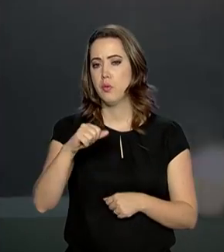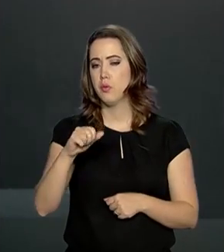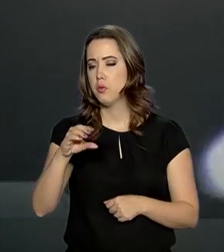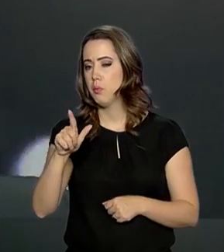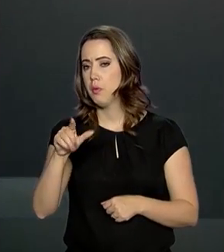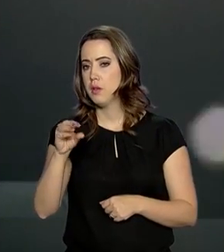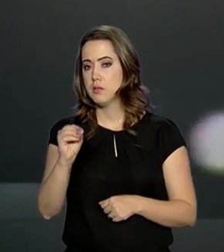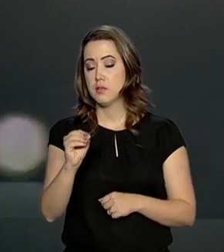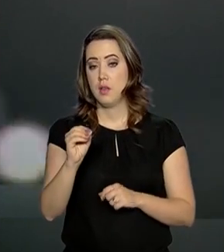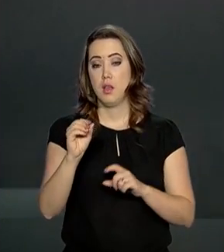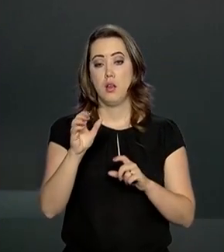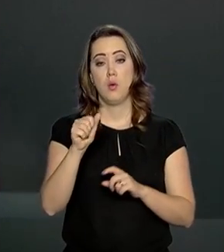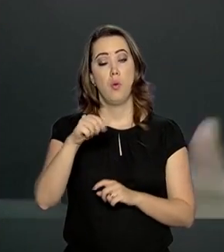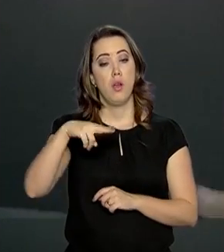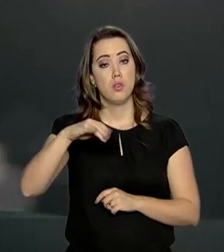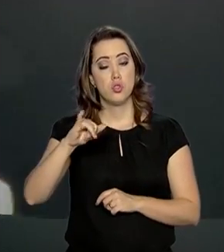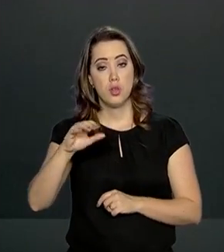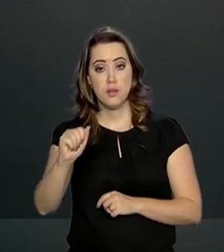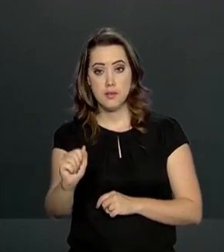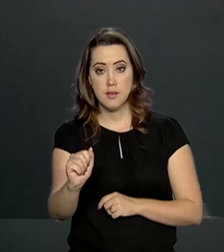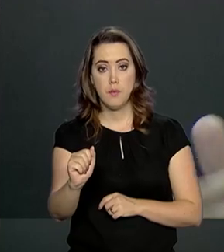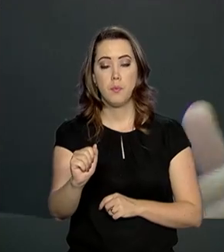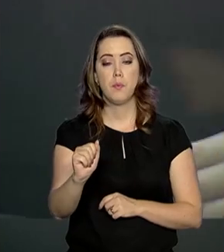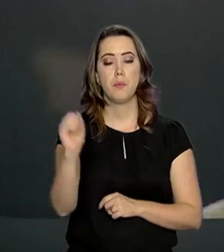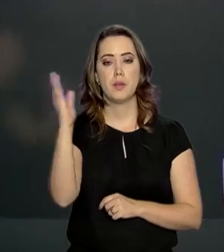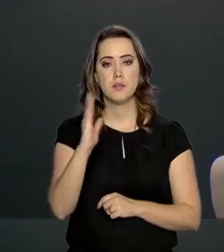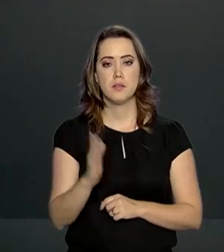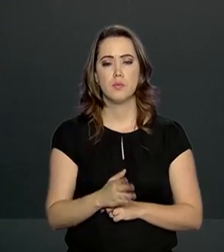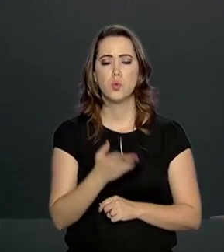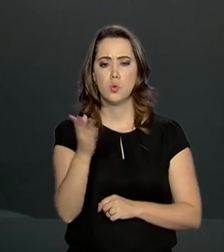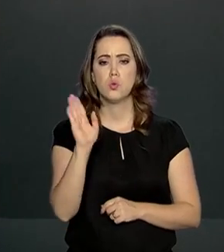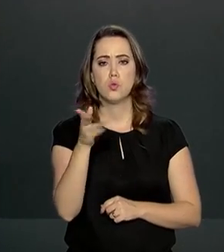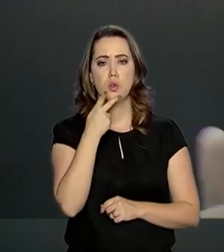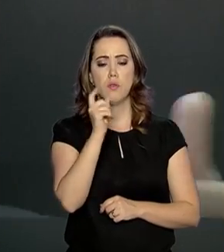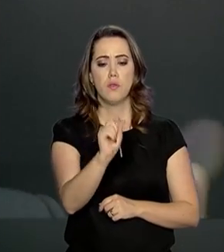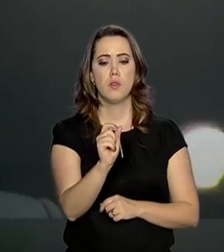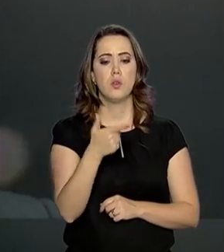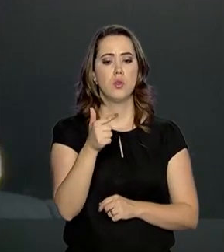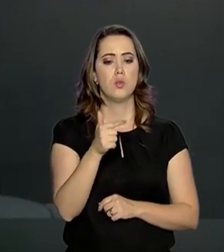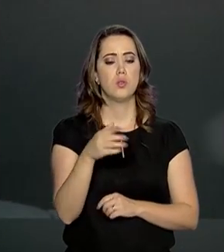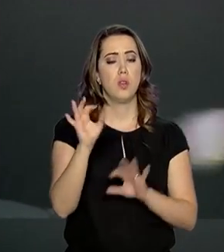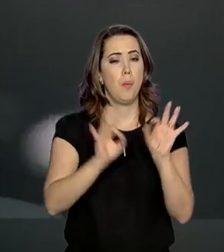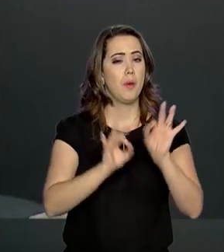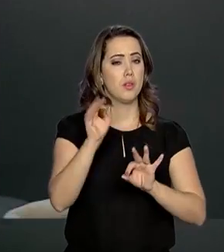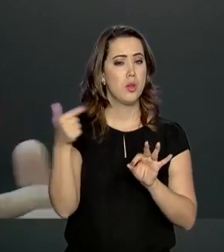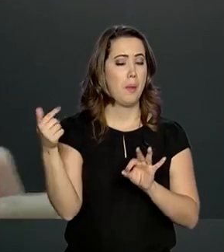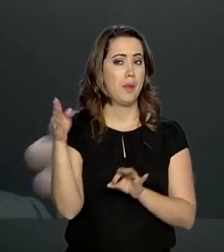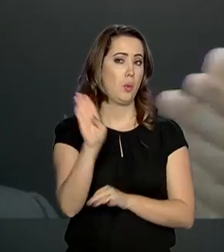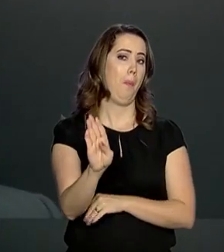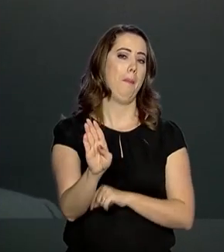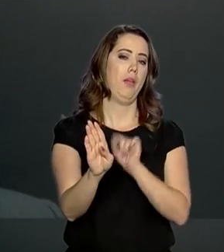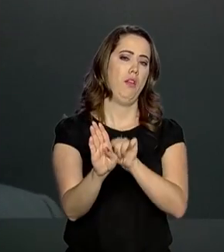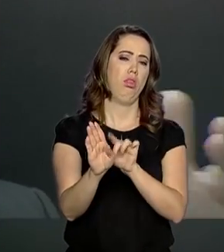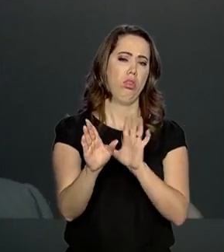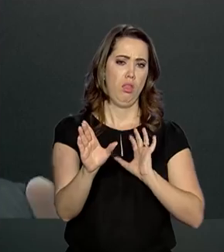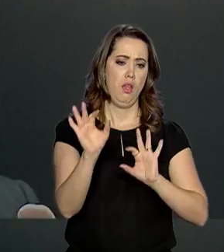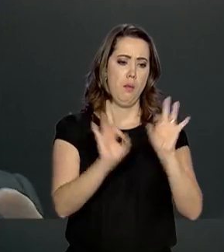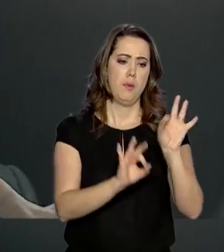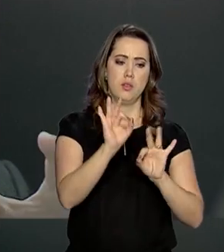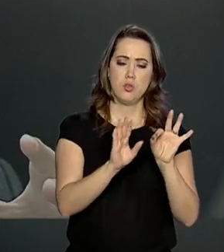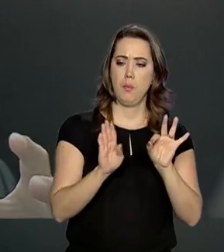Brasil tudo bom eh O Senhor já falou que não há um plano de não é um plano b a minha pergunta na verdade é essa existi um plano b